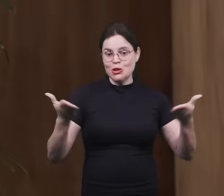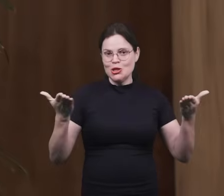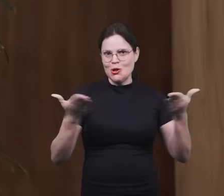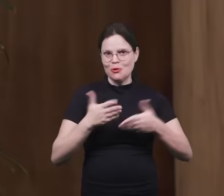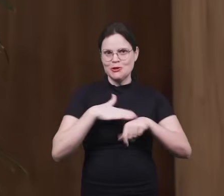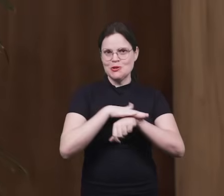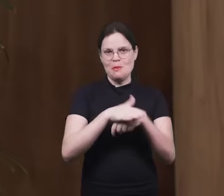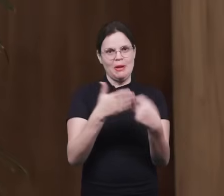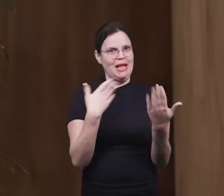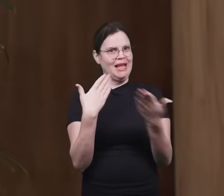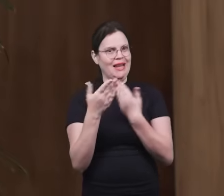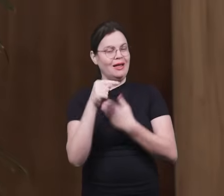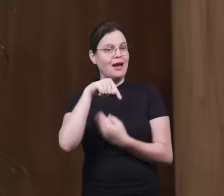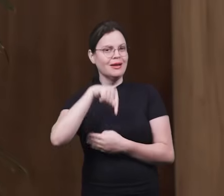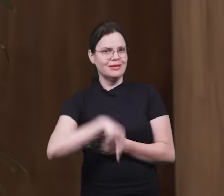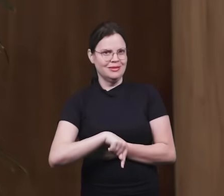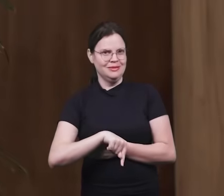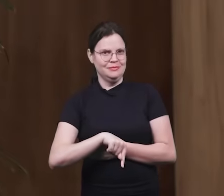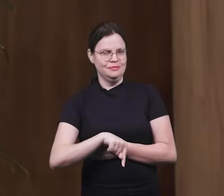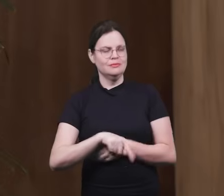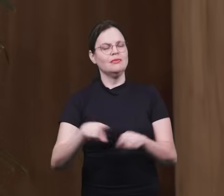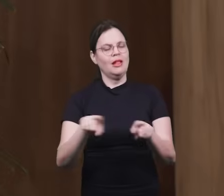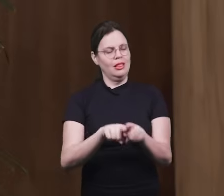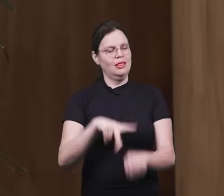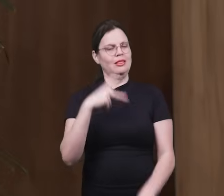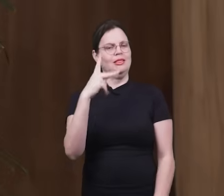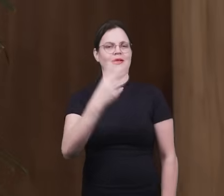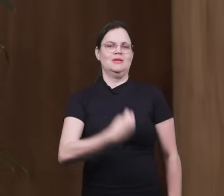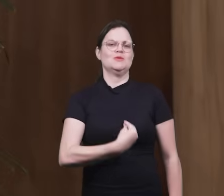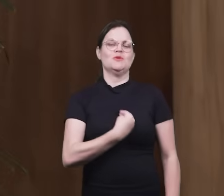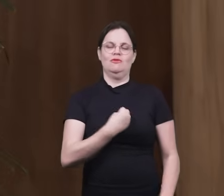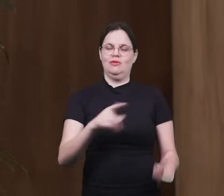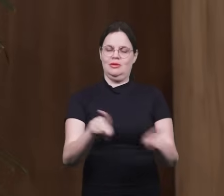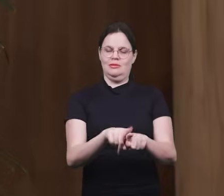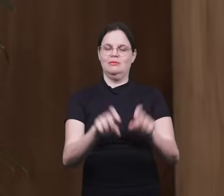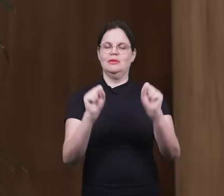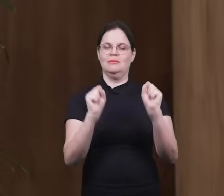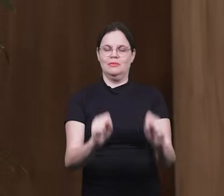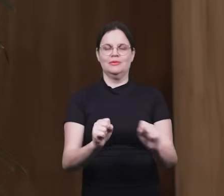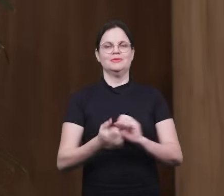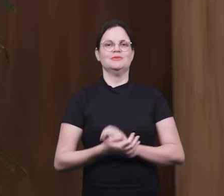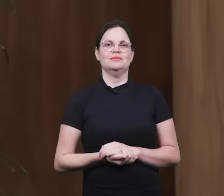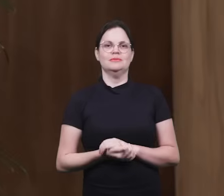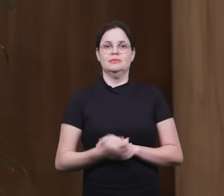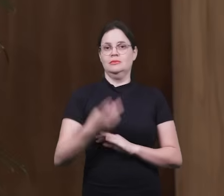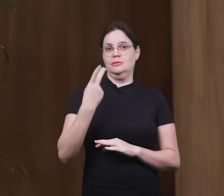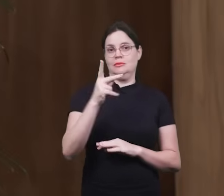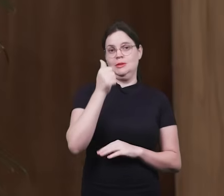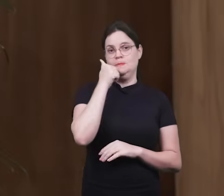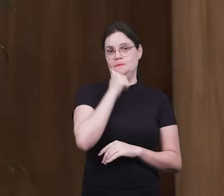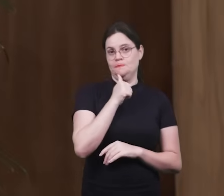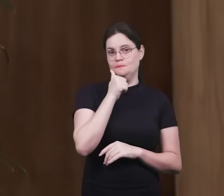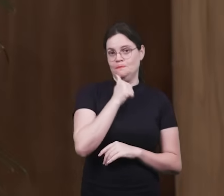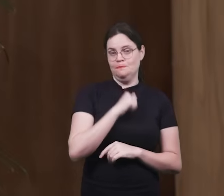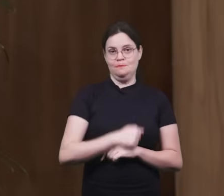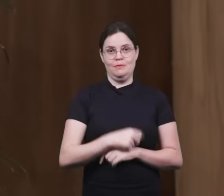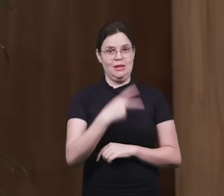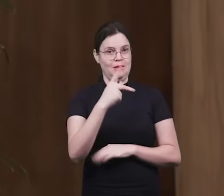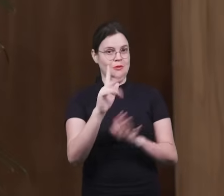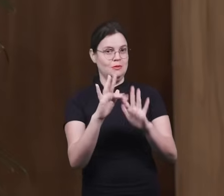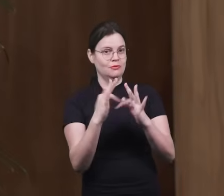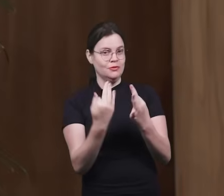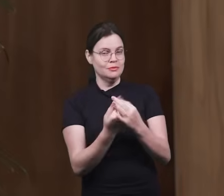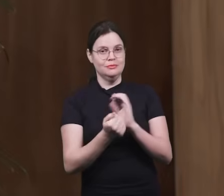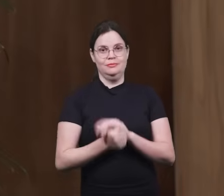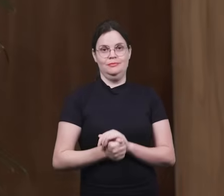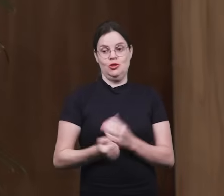mencionadas, citadas, elas estão também à sua disposição. Amém. Na vida da senhora, na sua